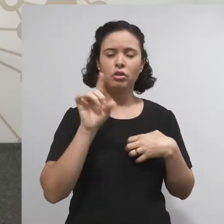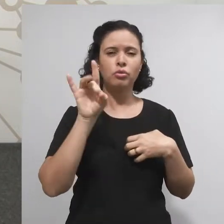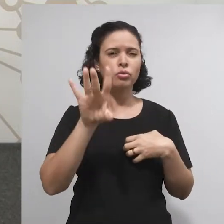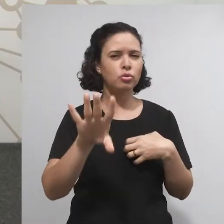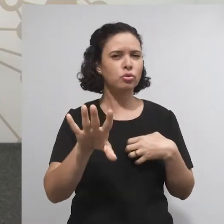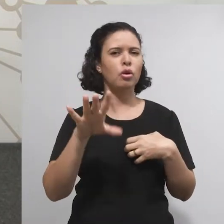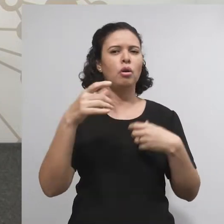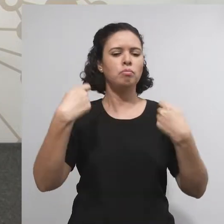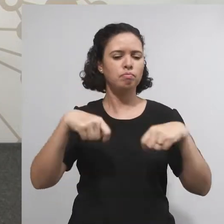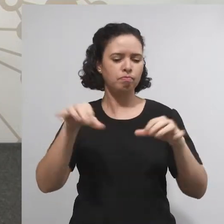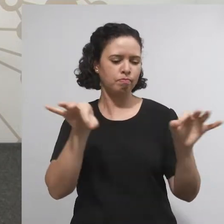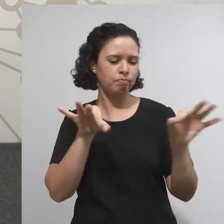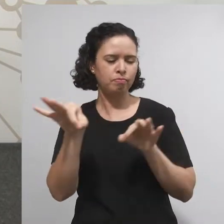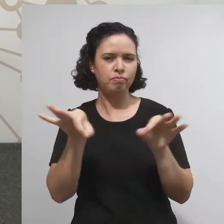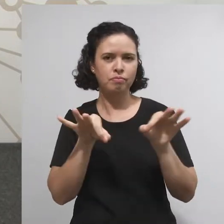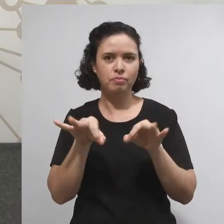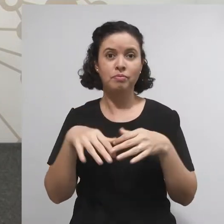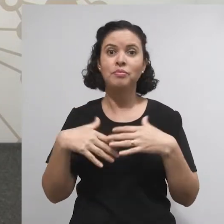planejá-lo?